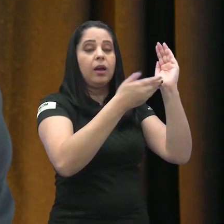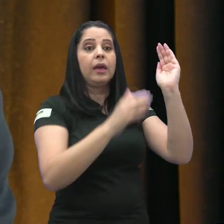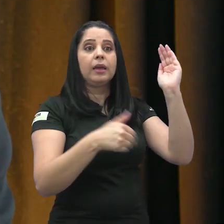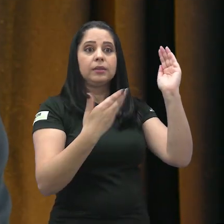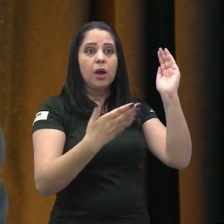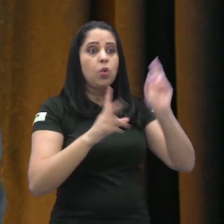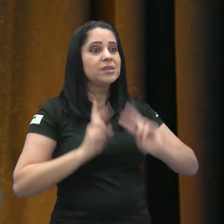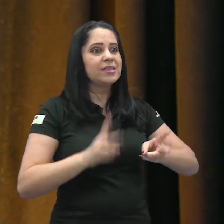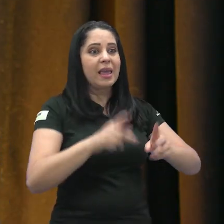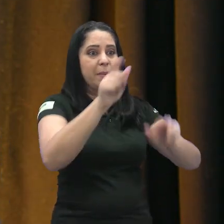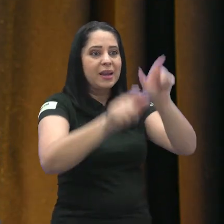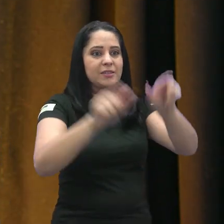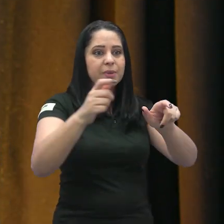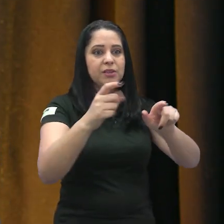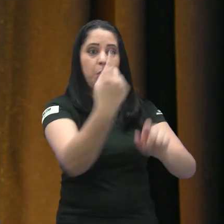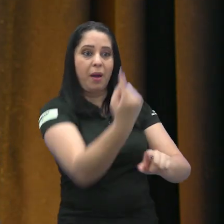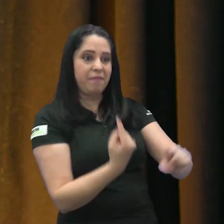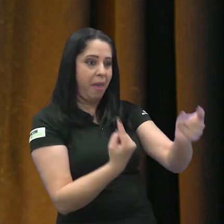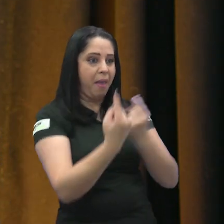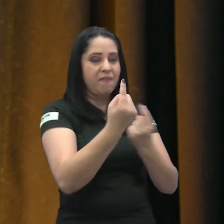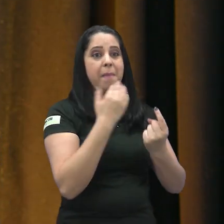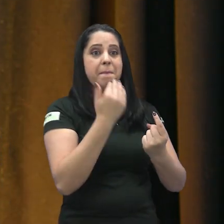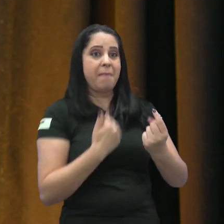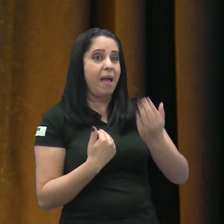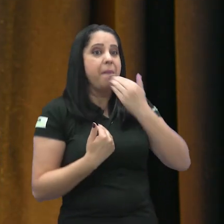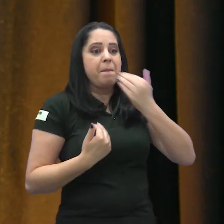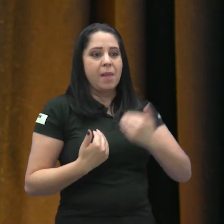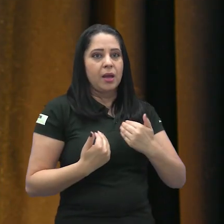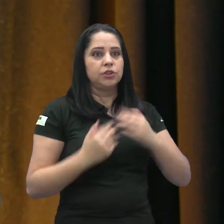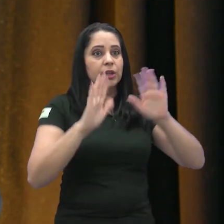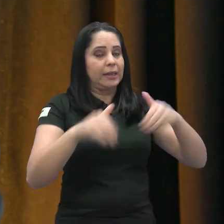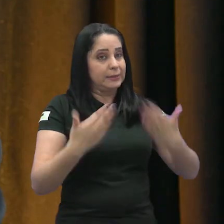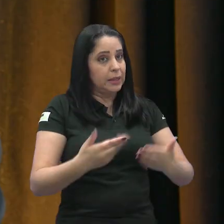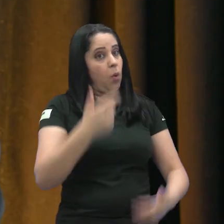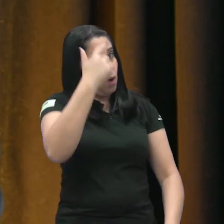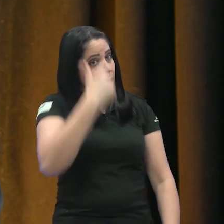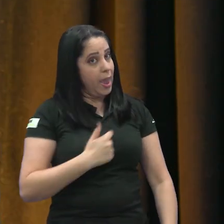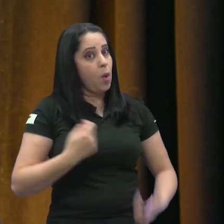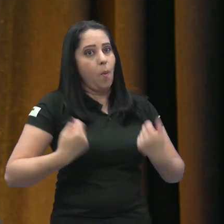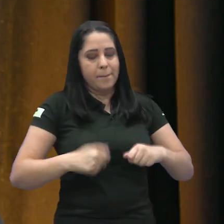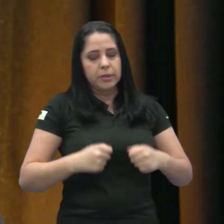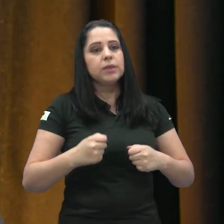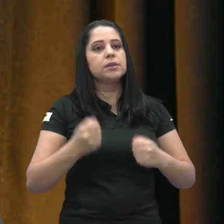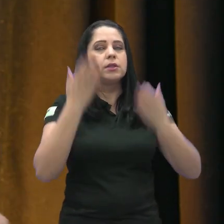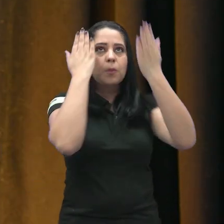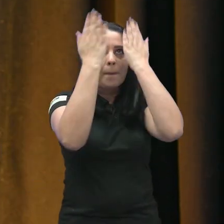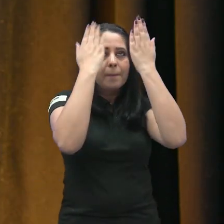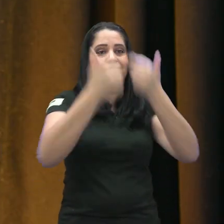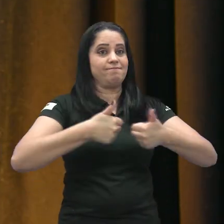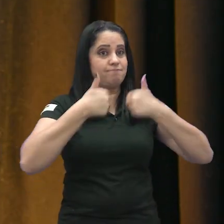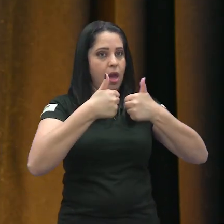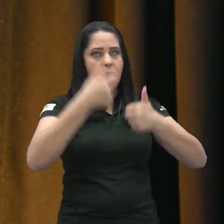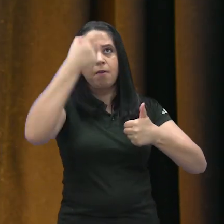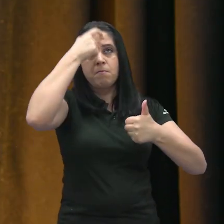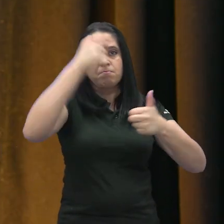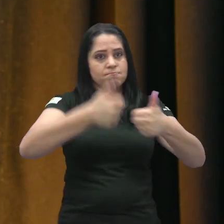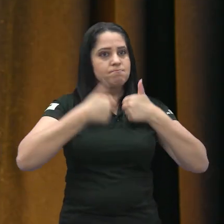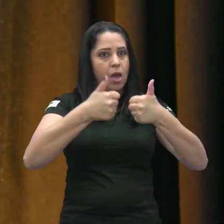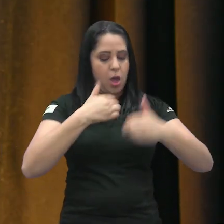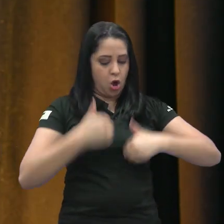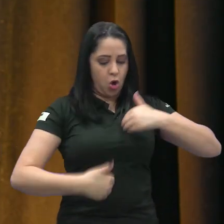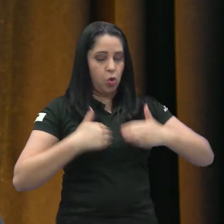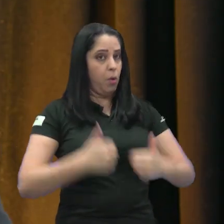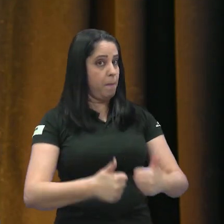vezes. Então é uma pressão o tempo todo. Então você precisa estar bem, fisicamente, psicologicamente,